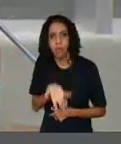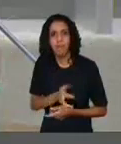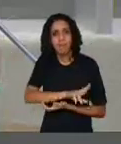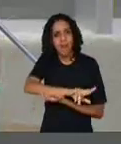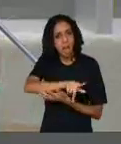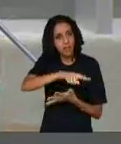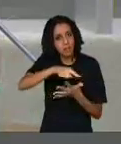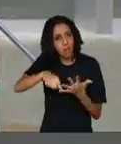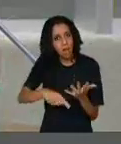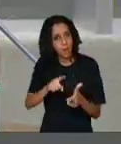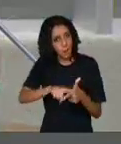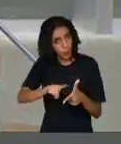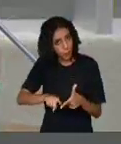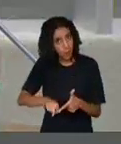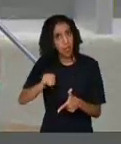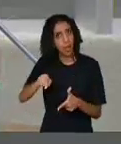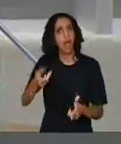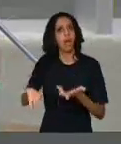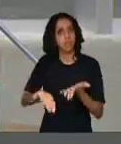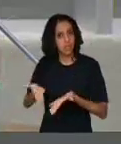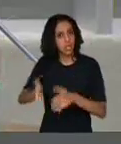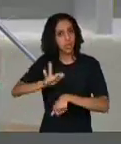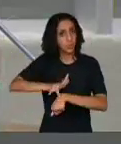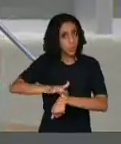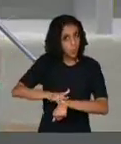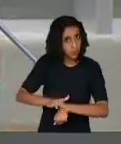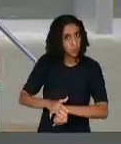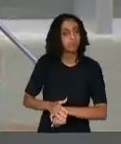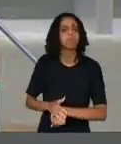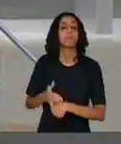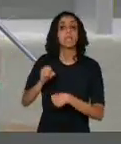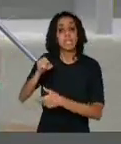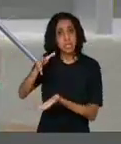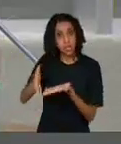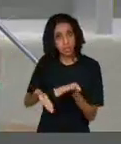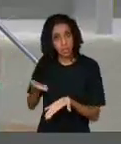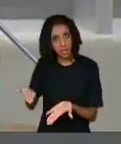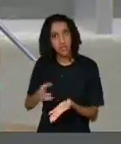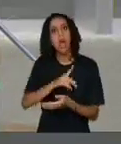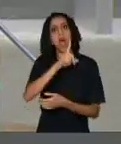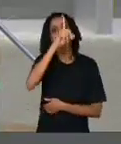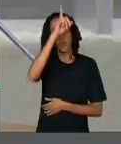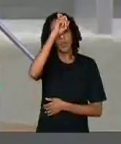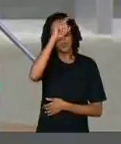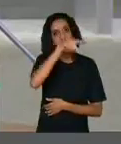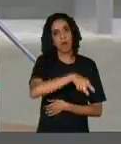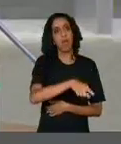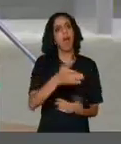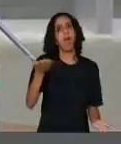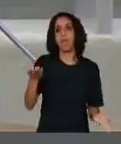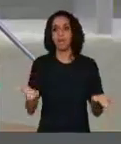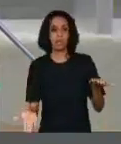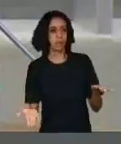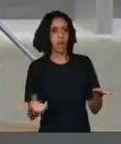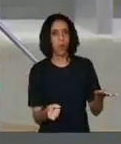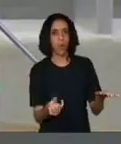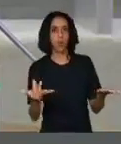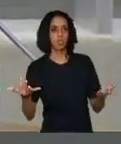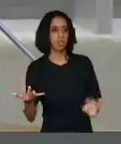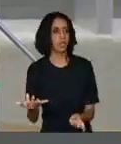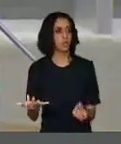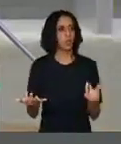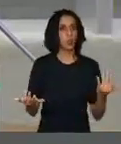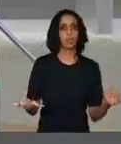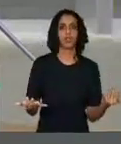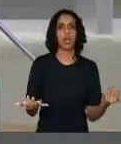entre outros. E desafogam o Hospital de Emergência da capital, um projeto socialista para